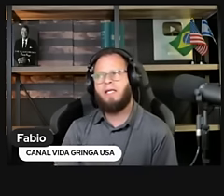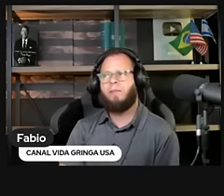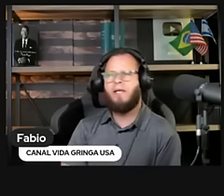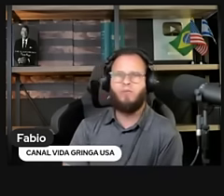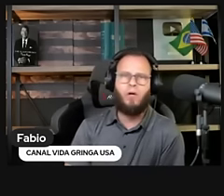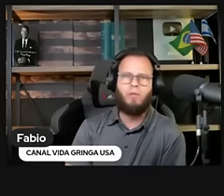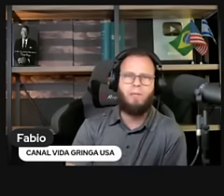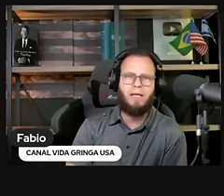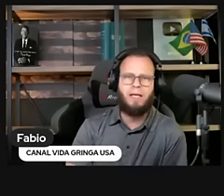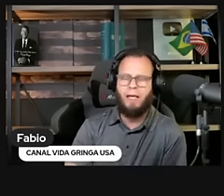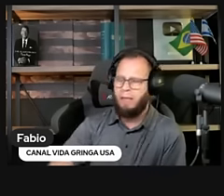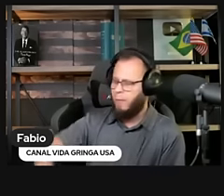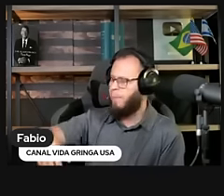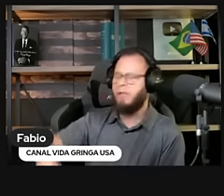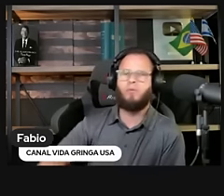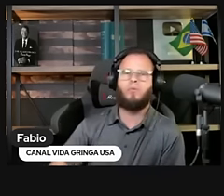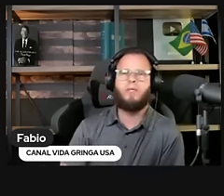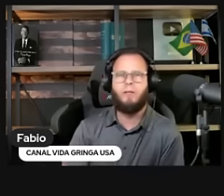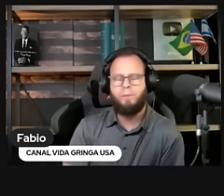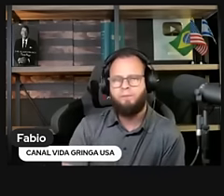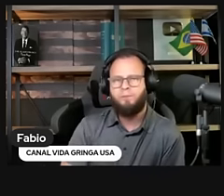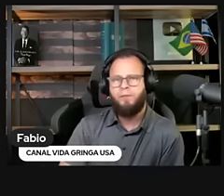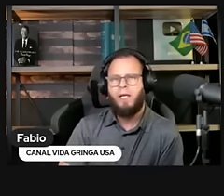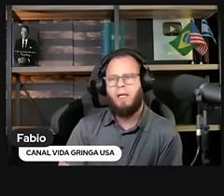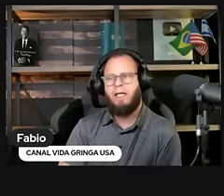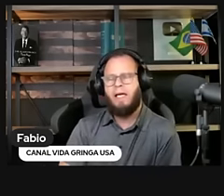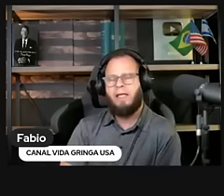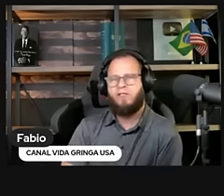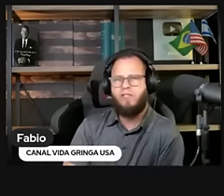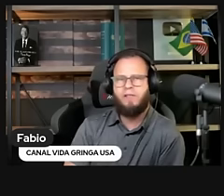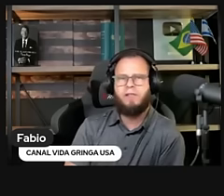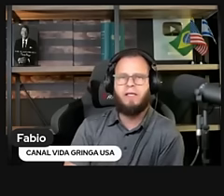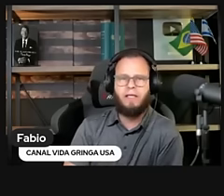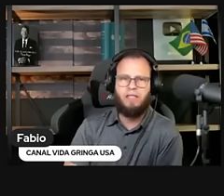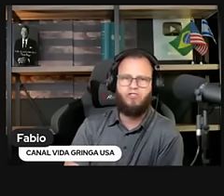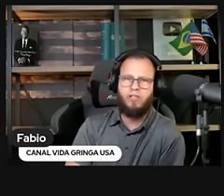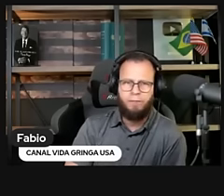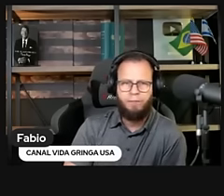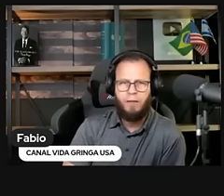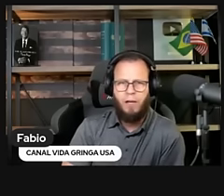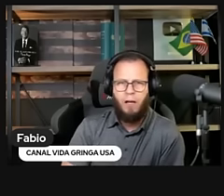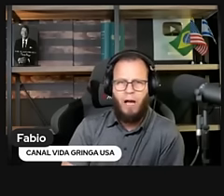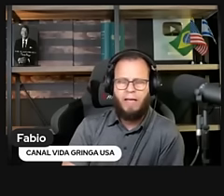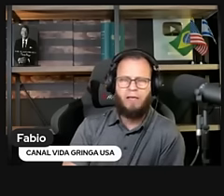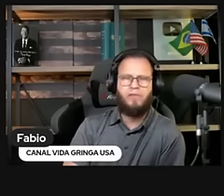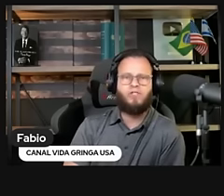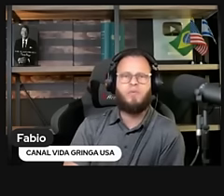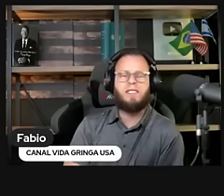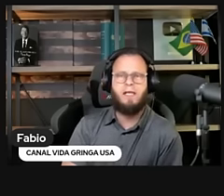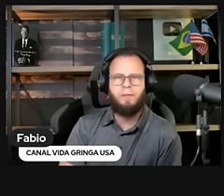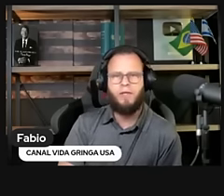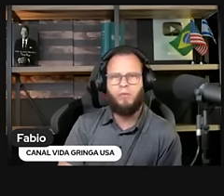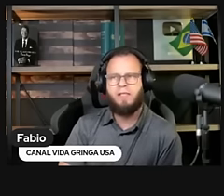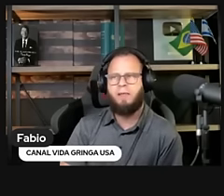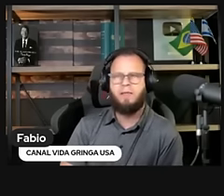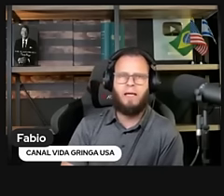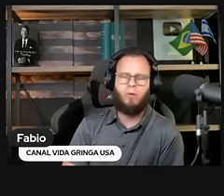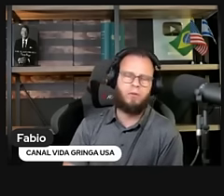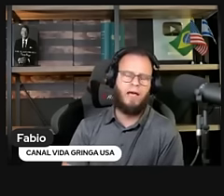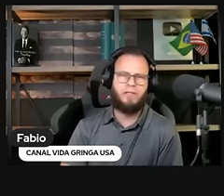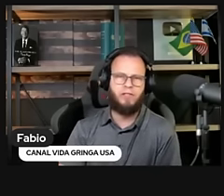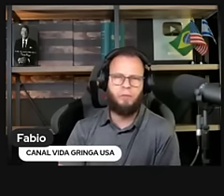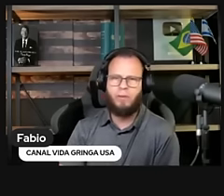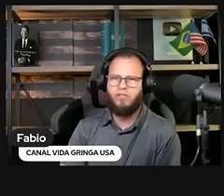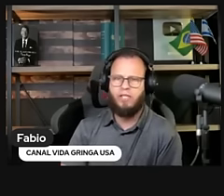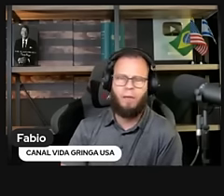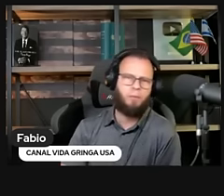A Elizabeth Warren é uma branquela, mais branco do que eu, e ela disse ser índia. Aí ela fez um exame e o exame dela